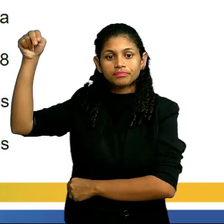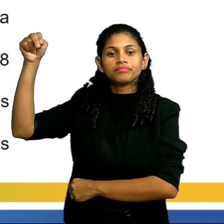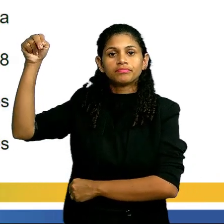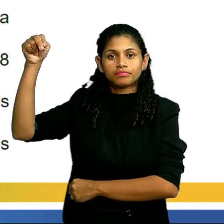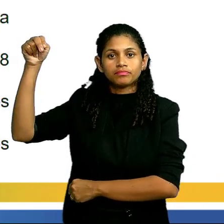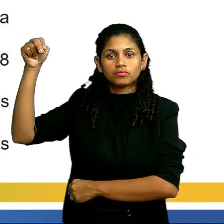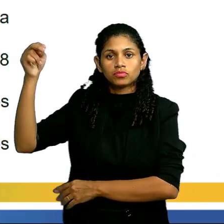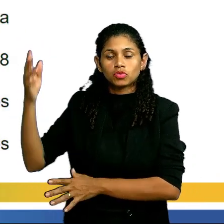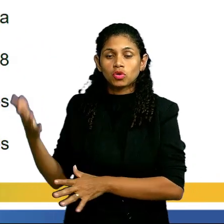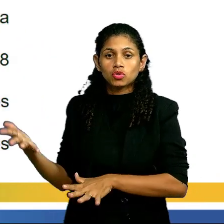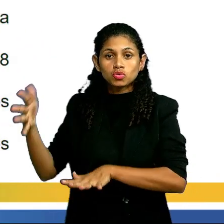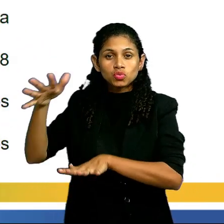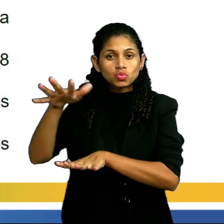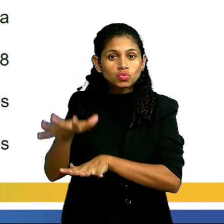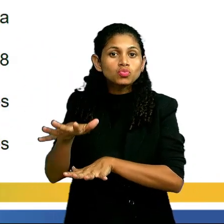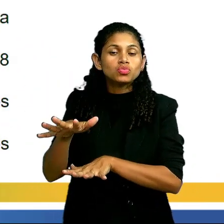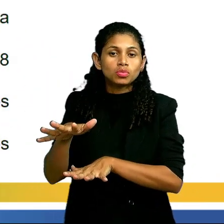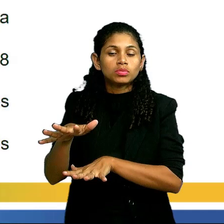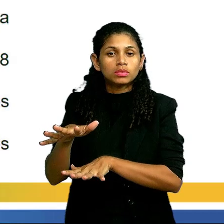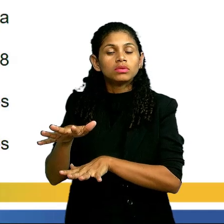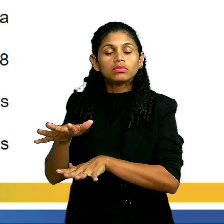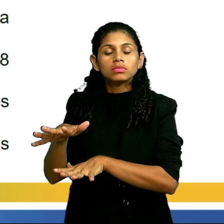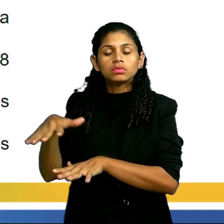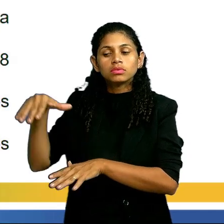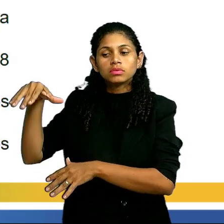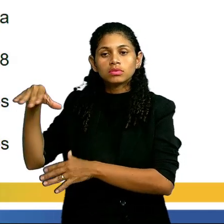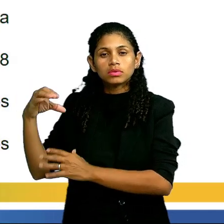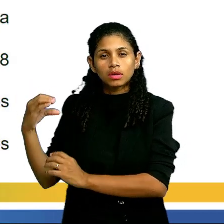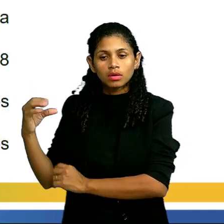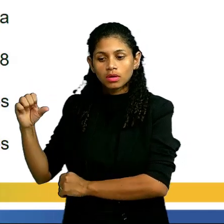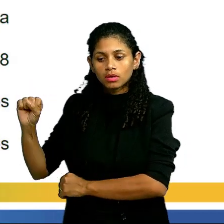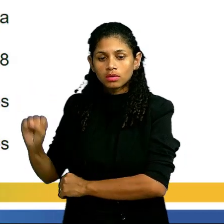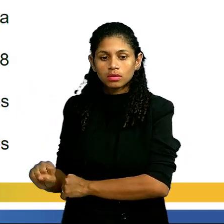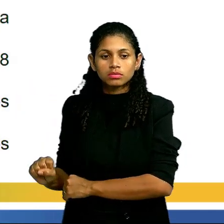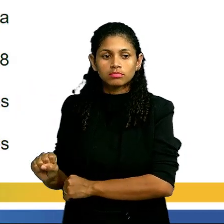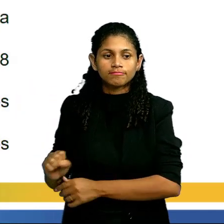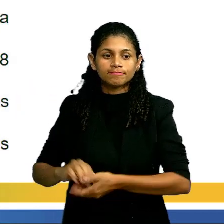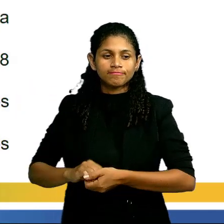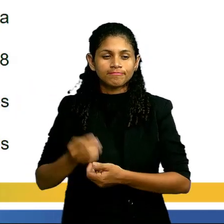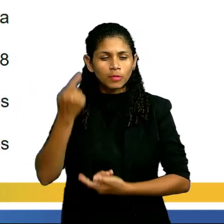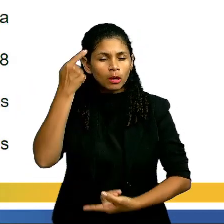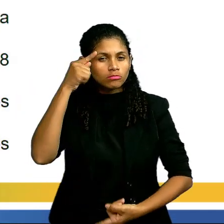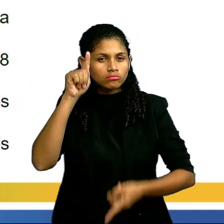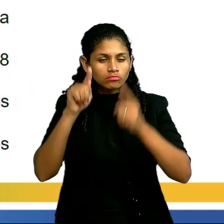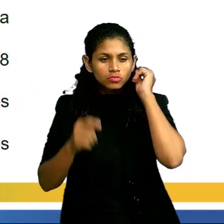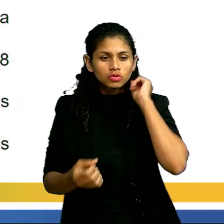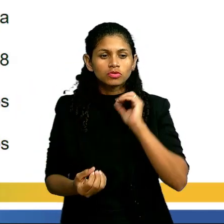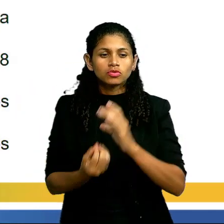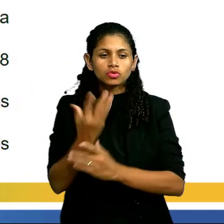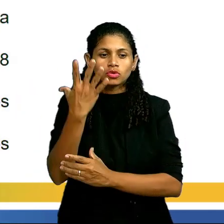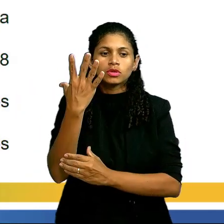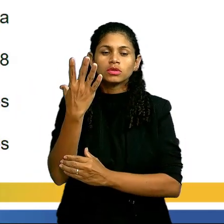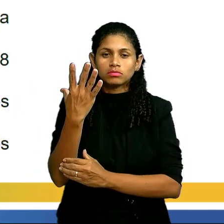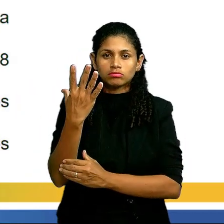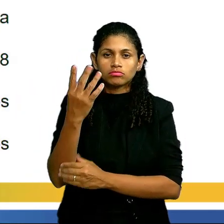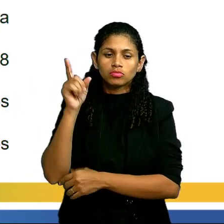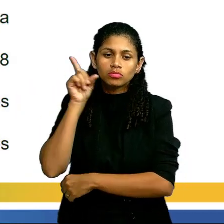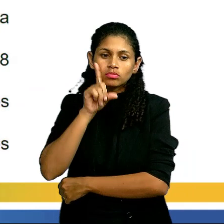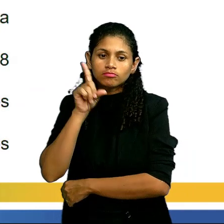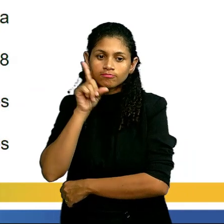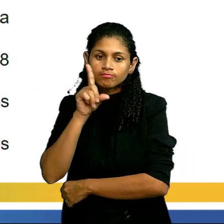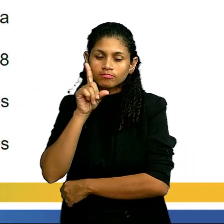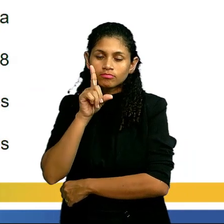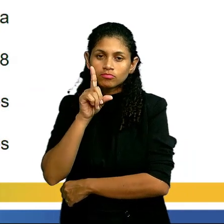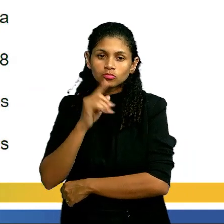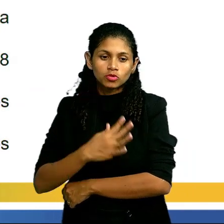Sul. Na letra B, ele vai dizer a criação, por parte dos Estados Unidos, de uma ação policial para